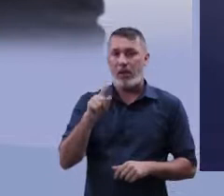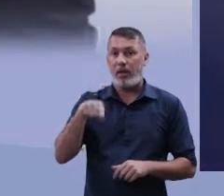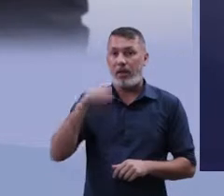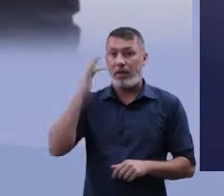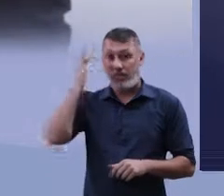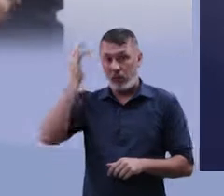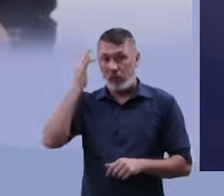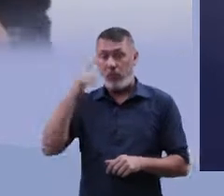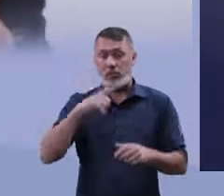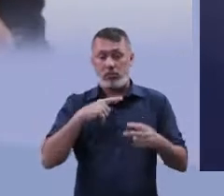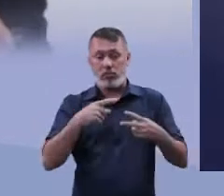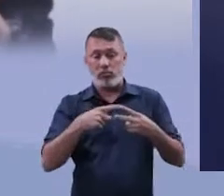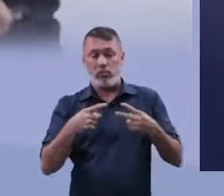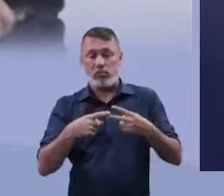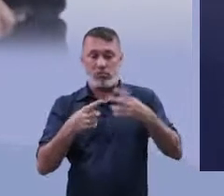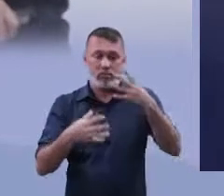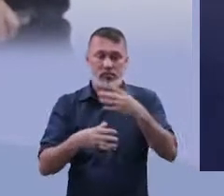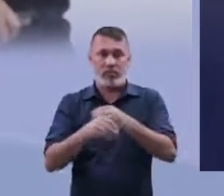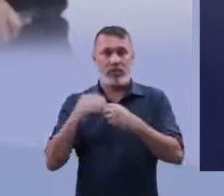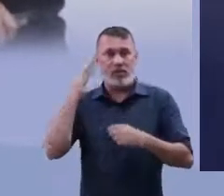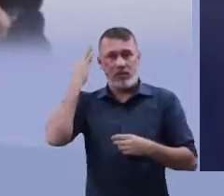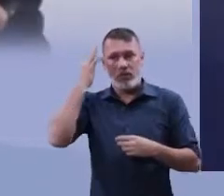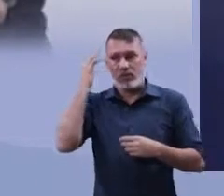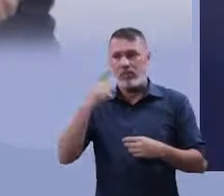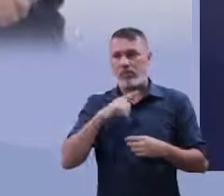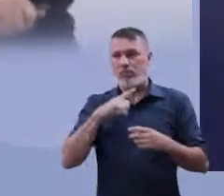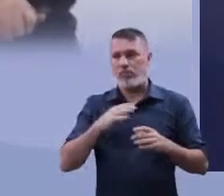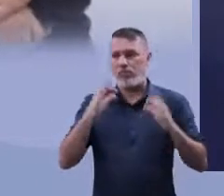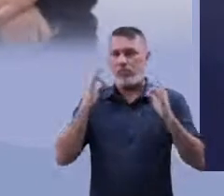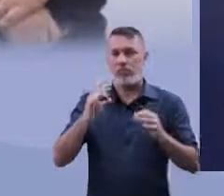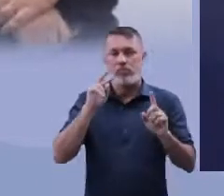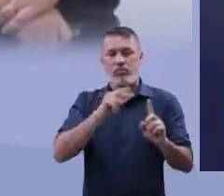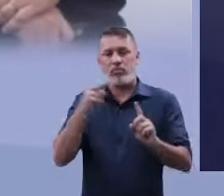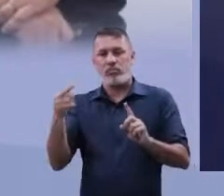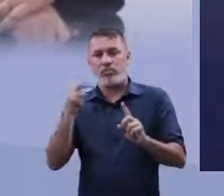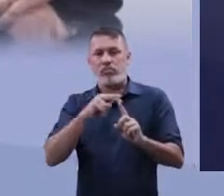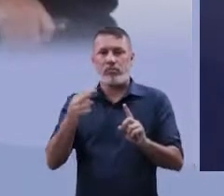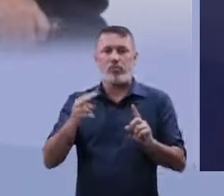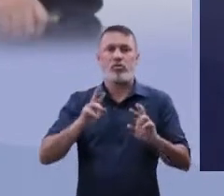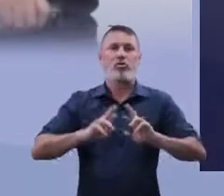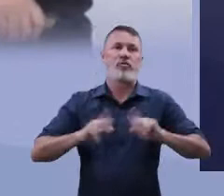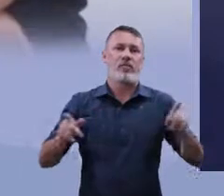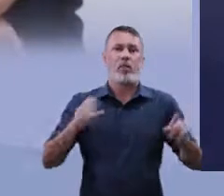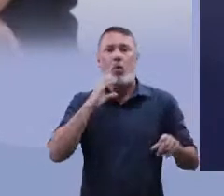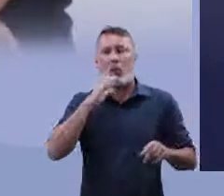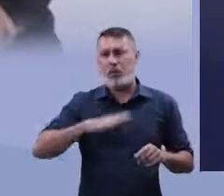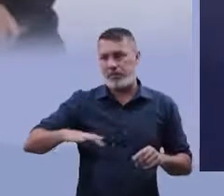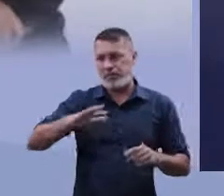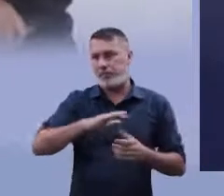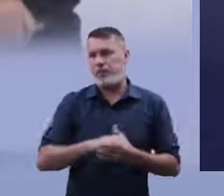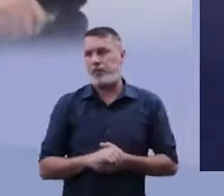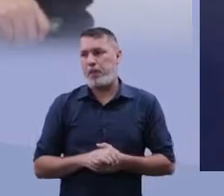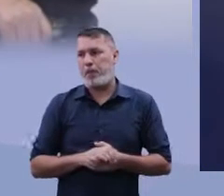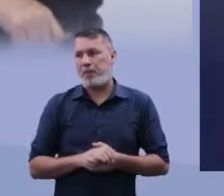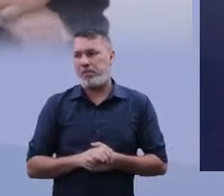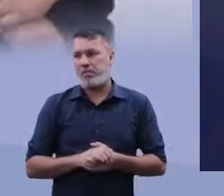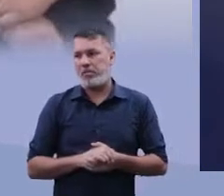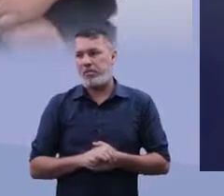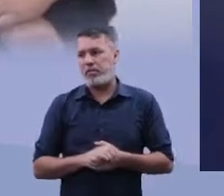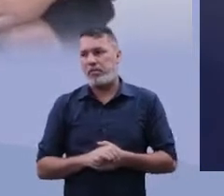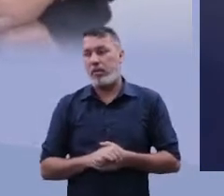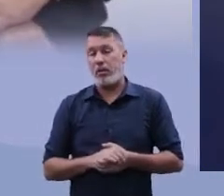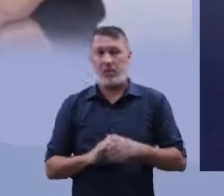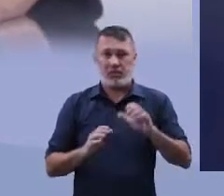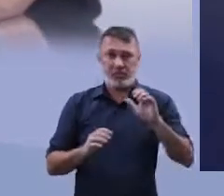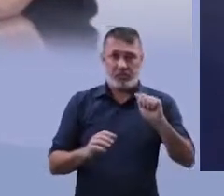encontram-se duas posições filosóficas que assumem pontos de vista opostos acerca da natureza do conhecimento. B. Defende que